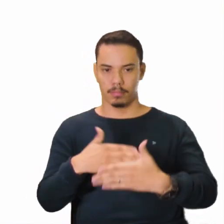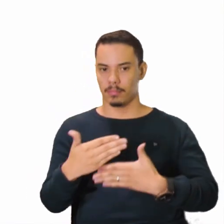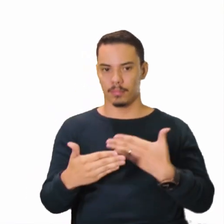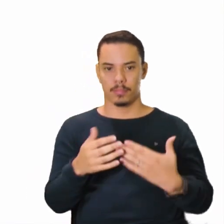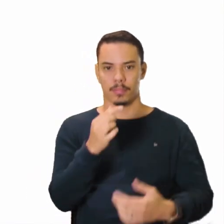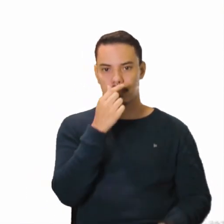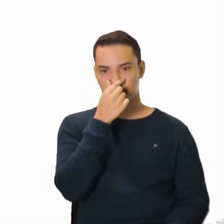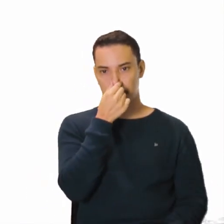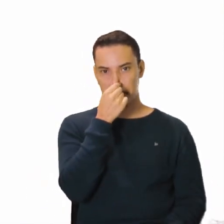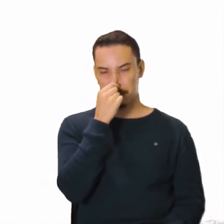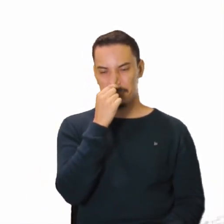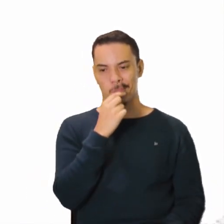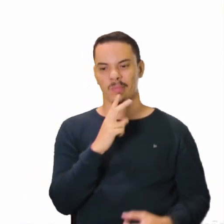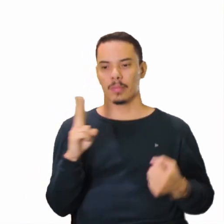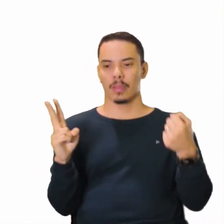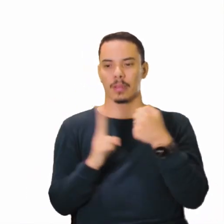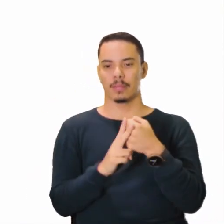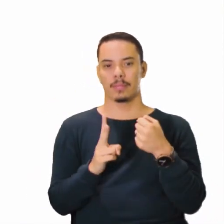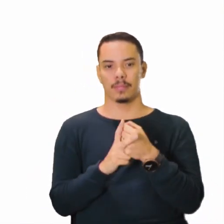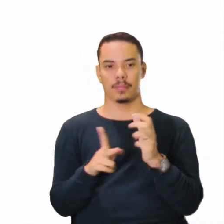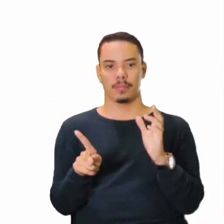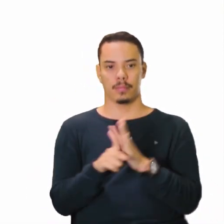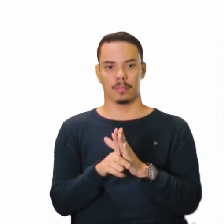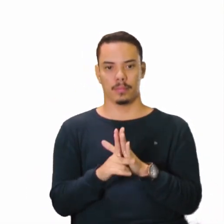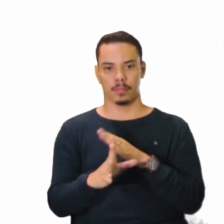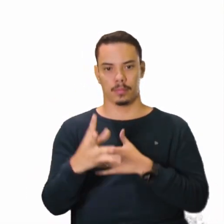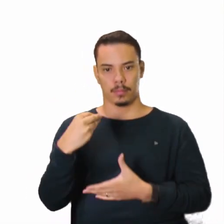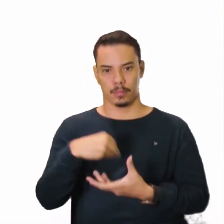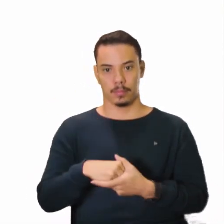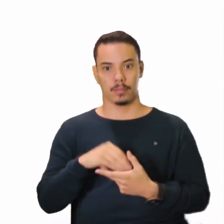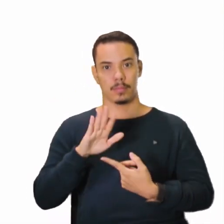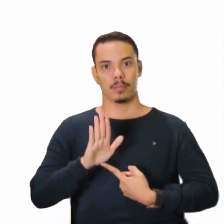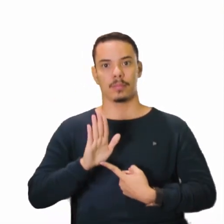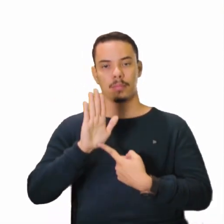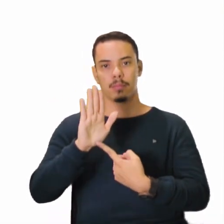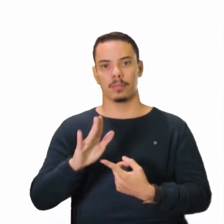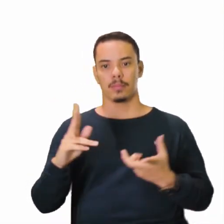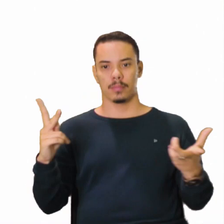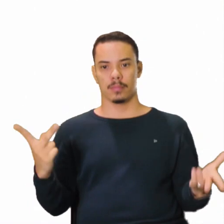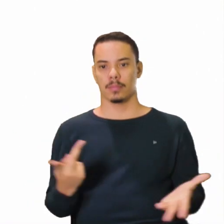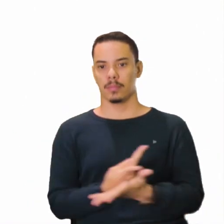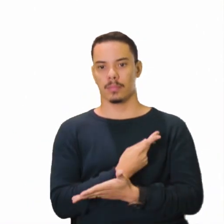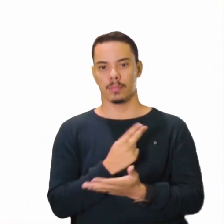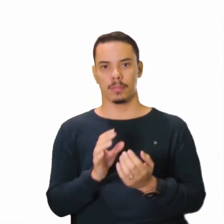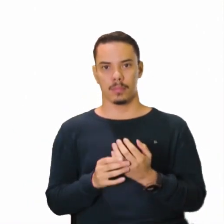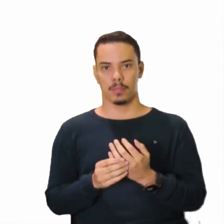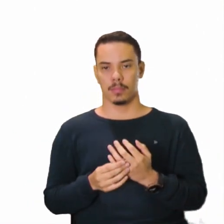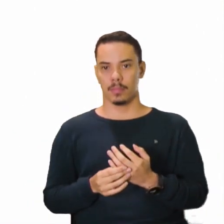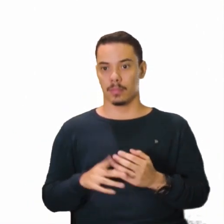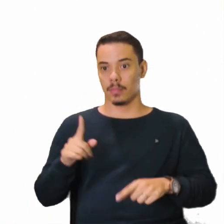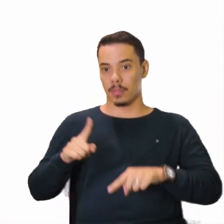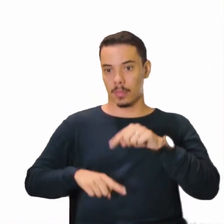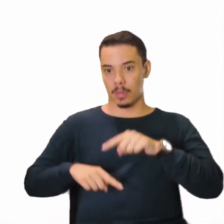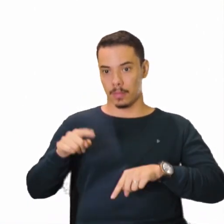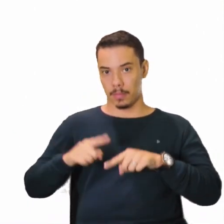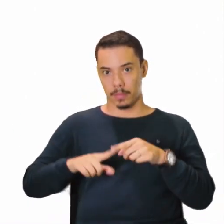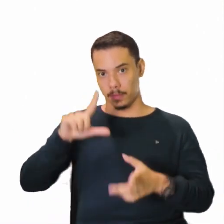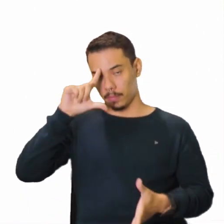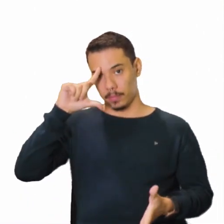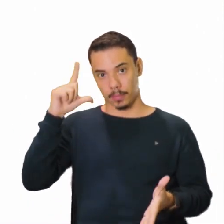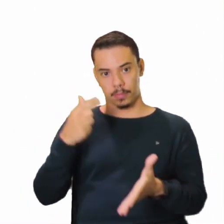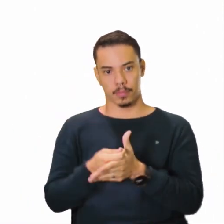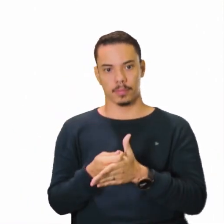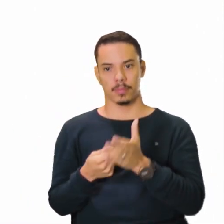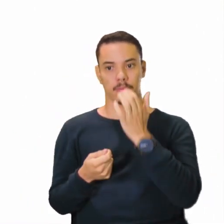sucessivamente. Já os verbos no modo imperativo apresentam o fato como objeto de uma